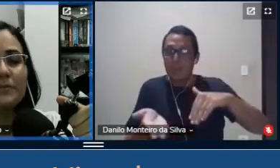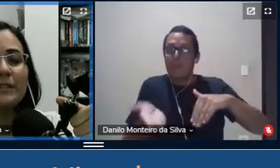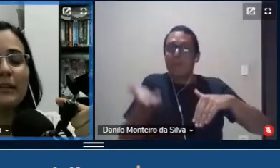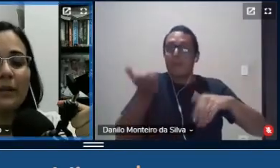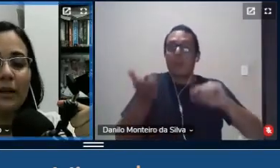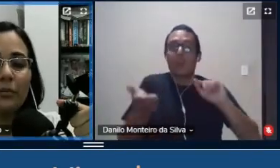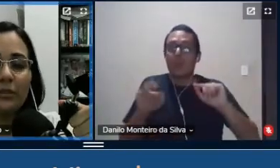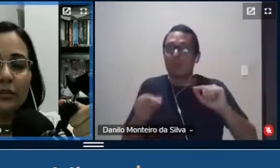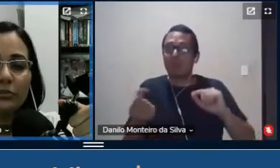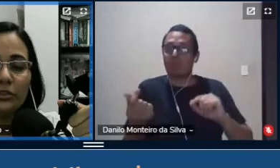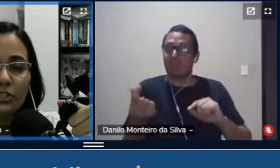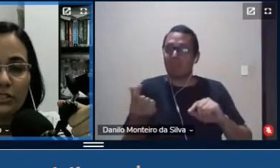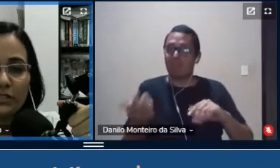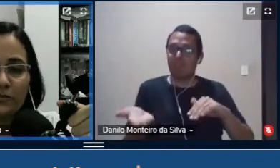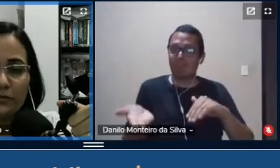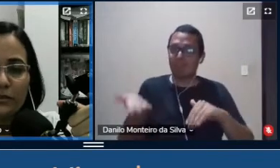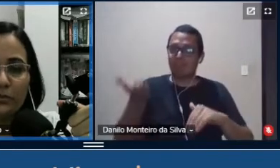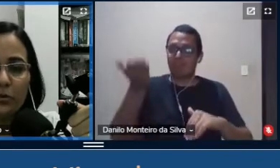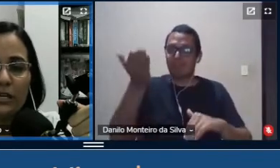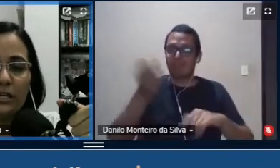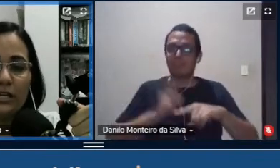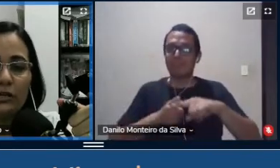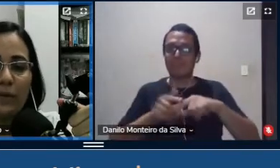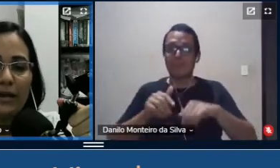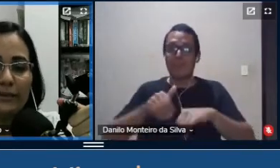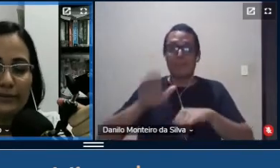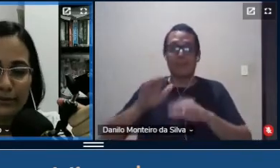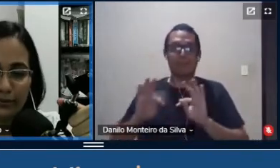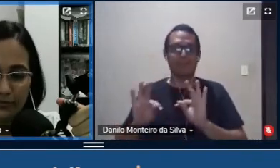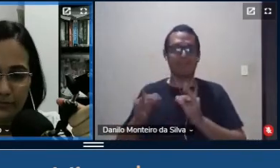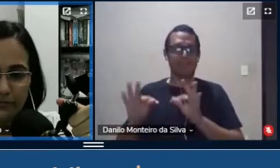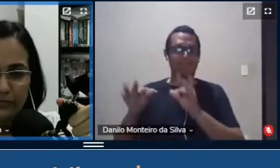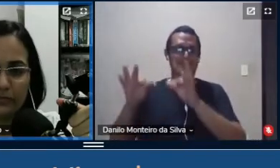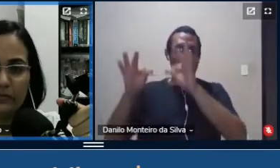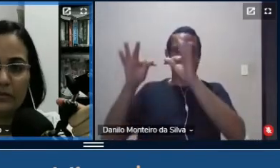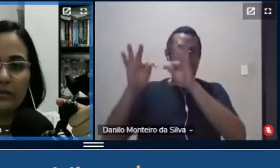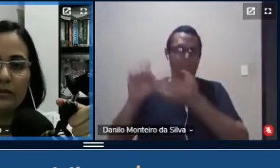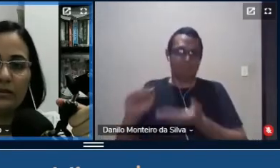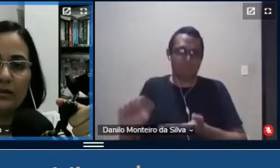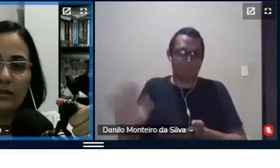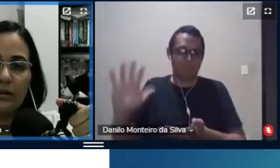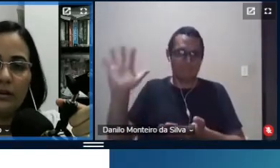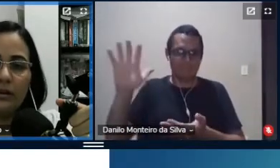tá? A gente vai trabalhar com tecnologias que vão ser um pouquinho mais caras.